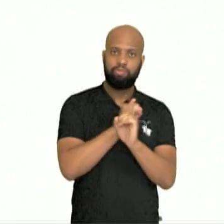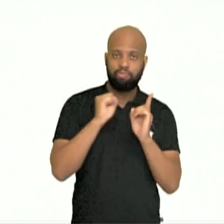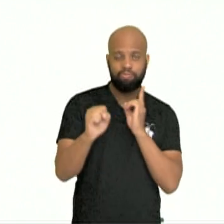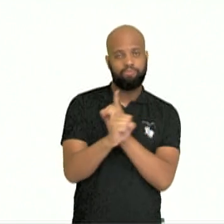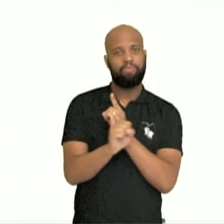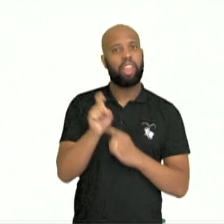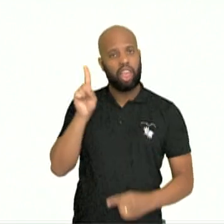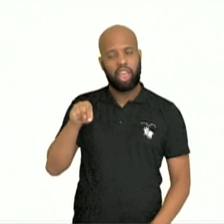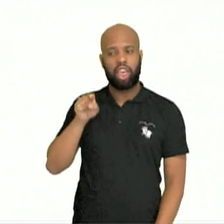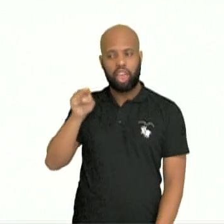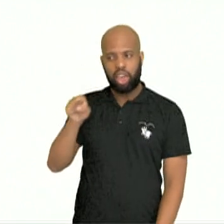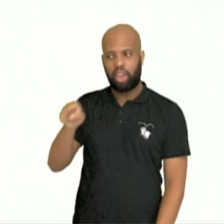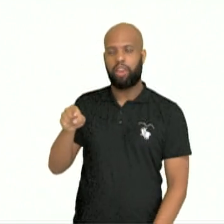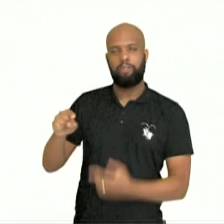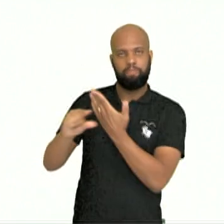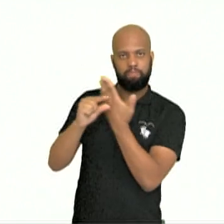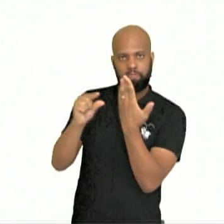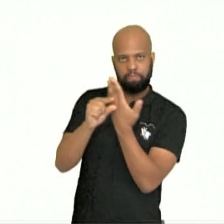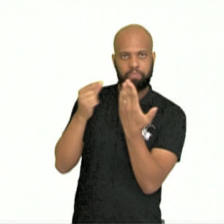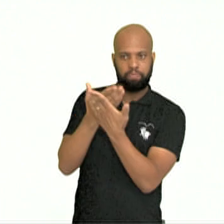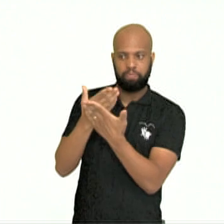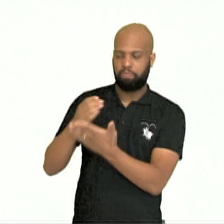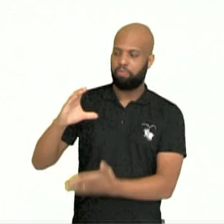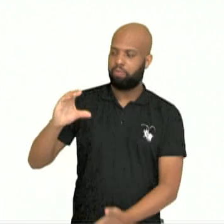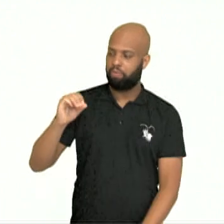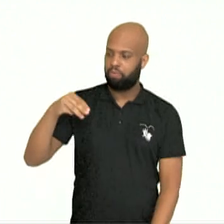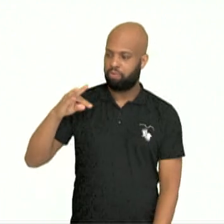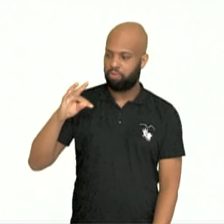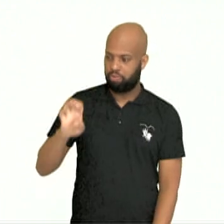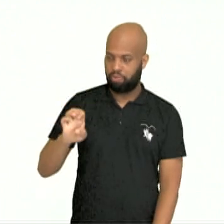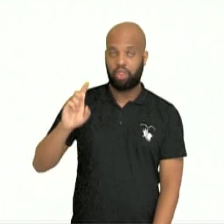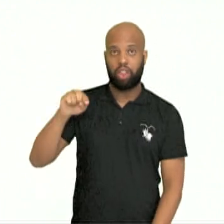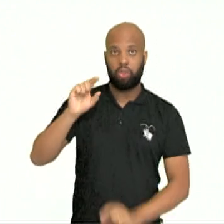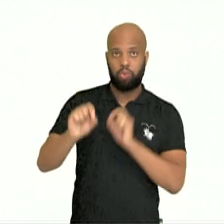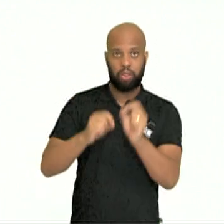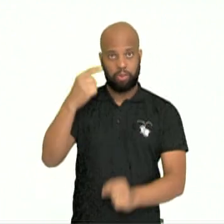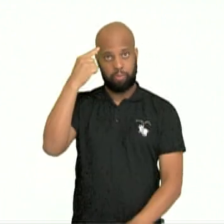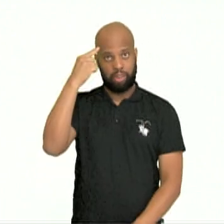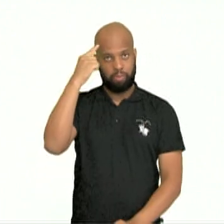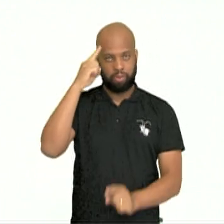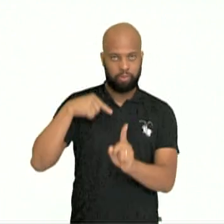filosófica, a ideia de ciência, a ideia do positivismo. Comigo?